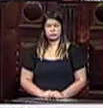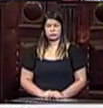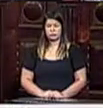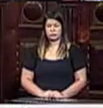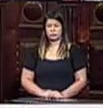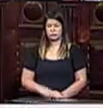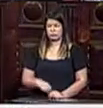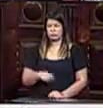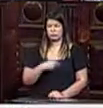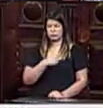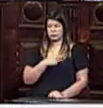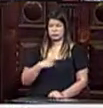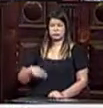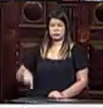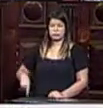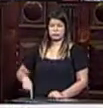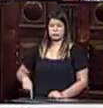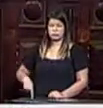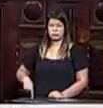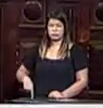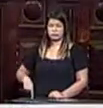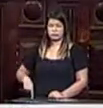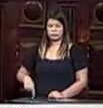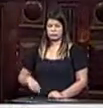Senhor presidente,